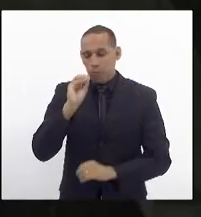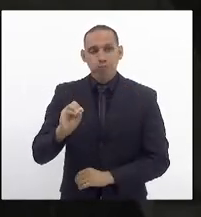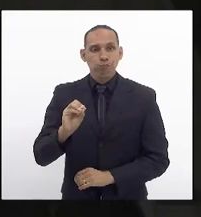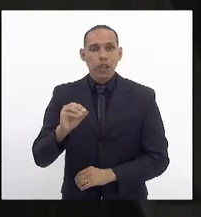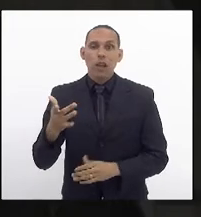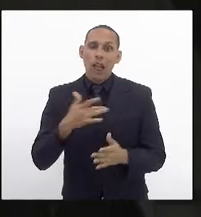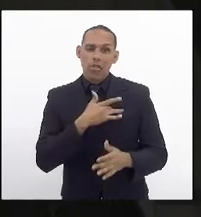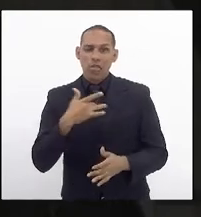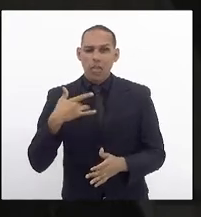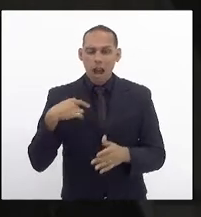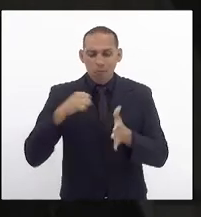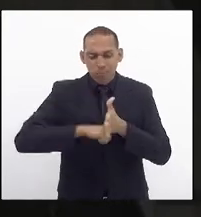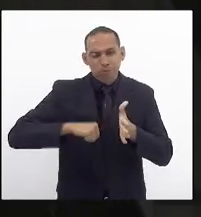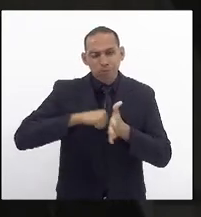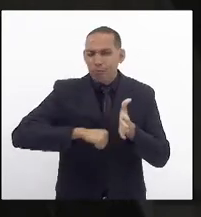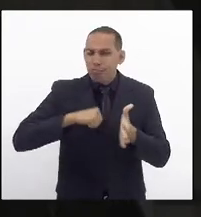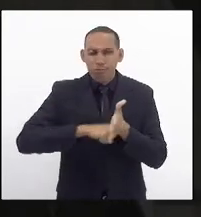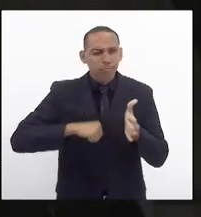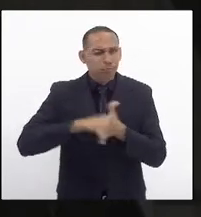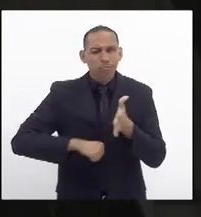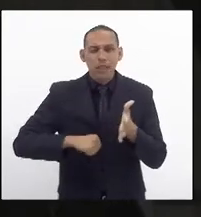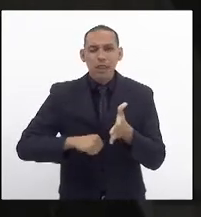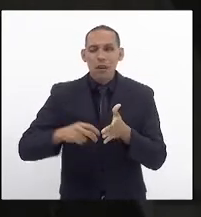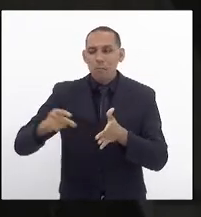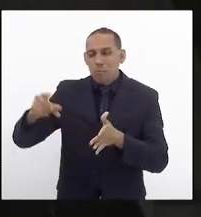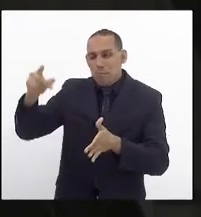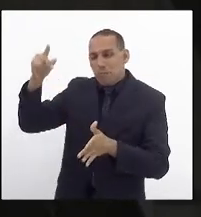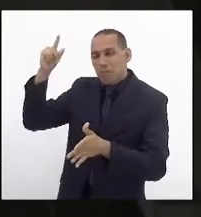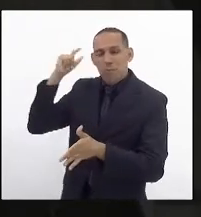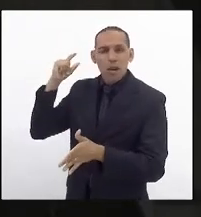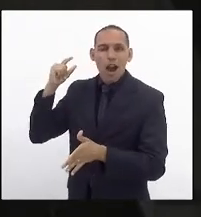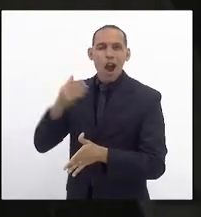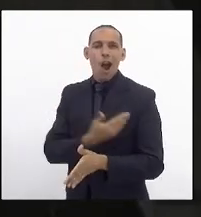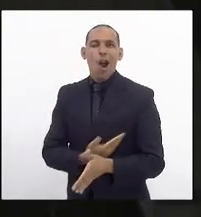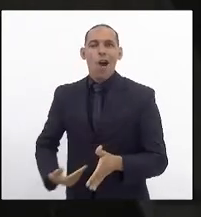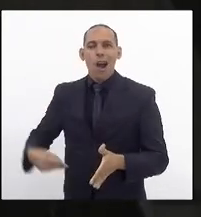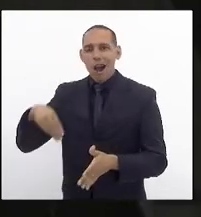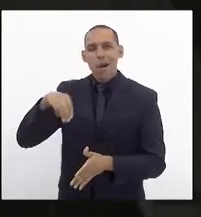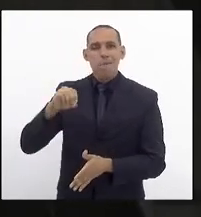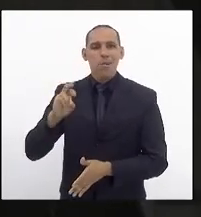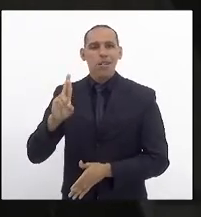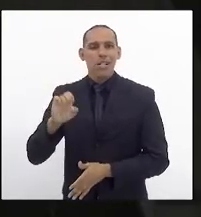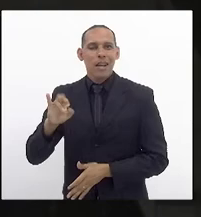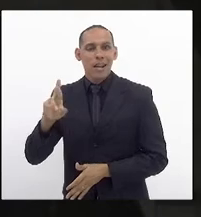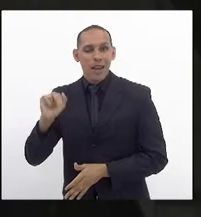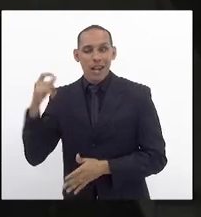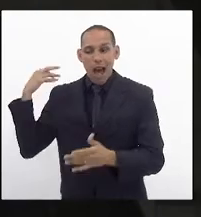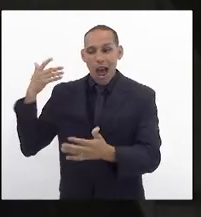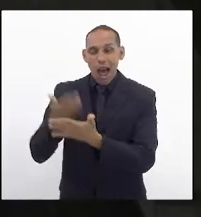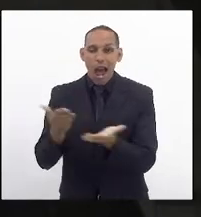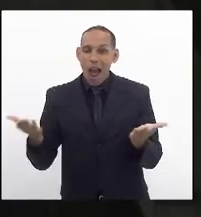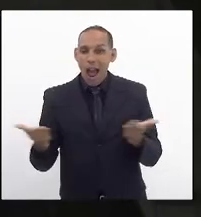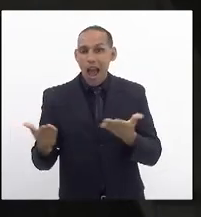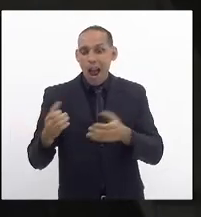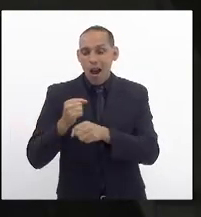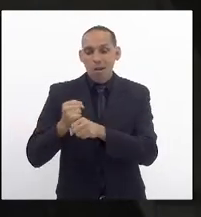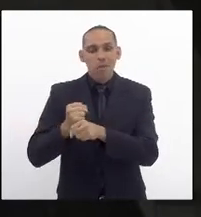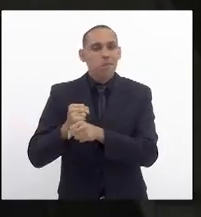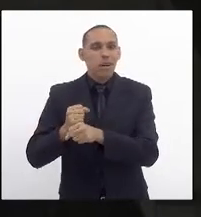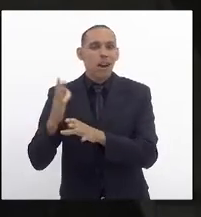lutou por esse plano de calçá-la desde o governo Moreira mais de 30 anos